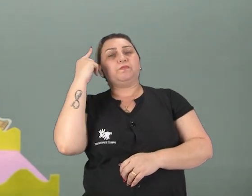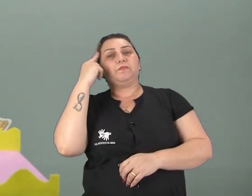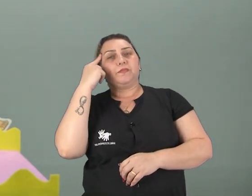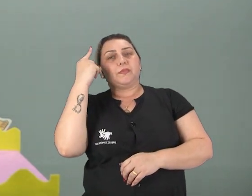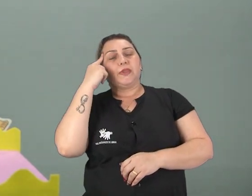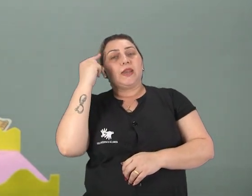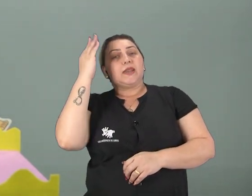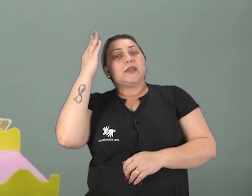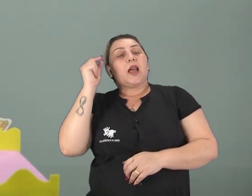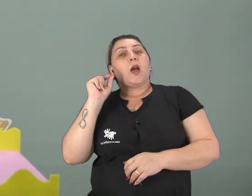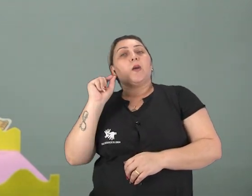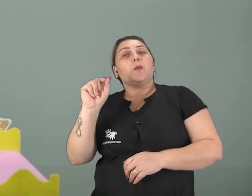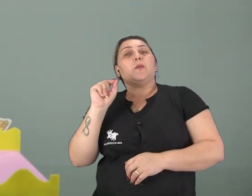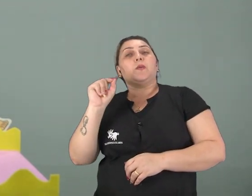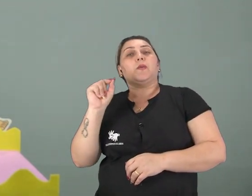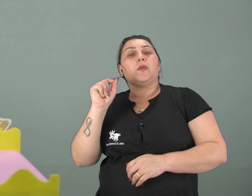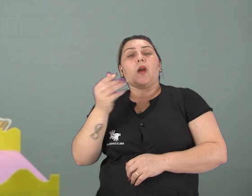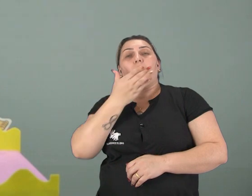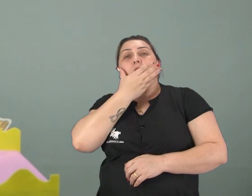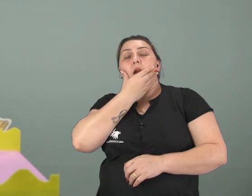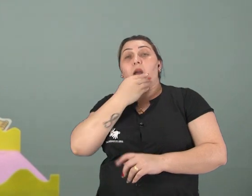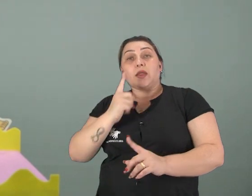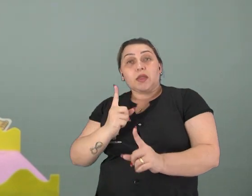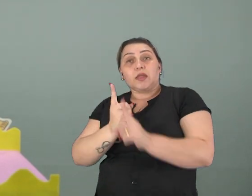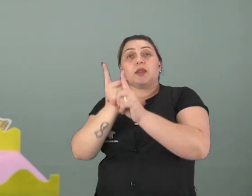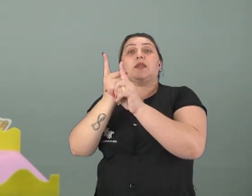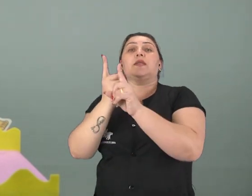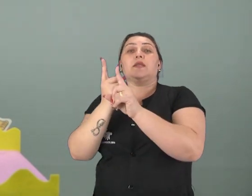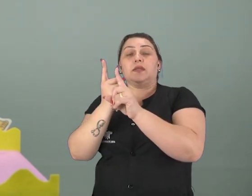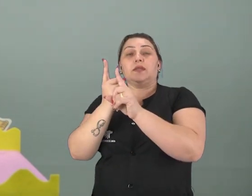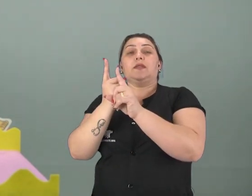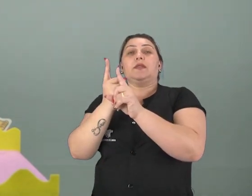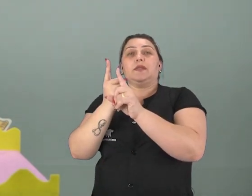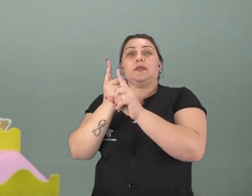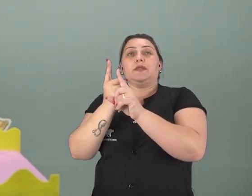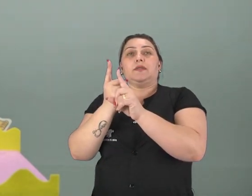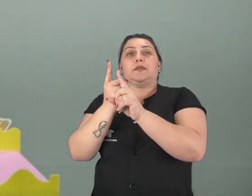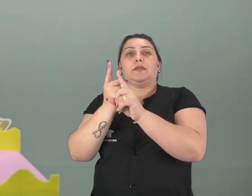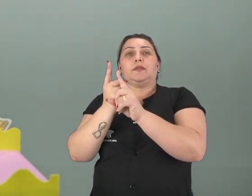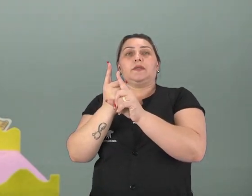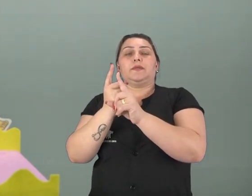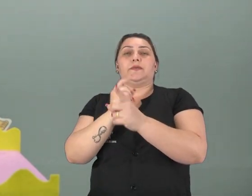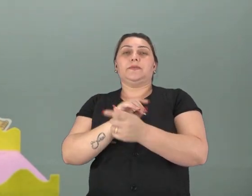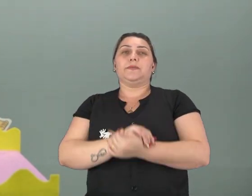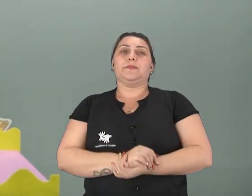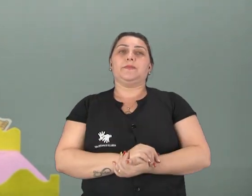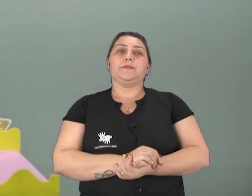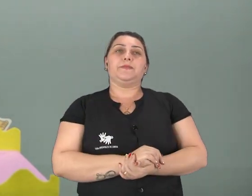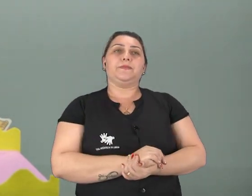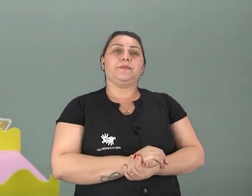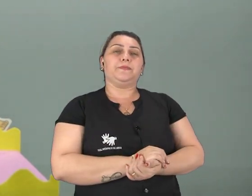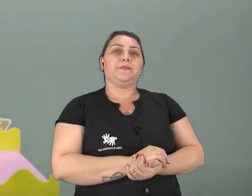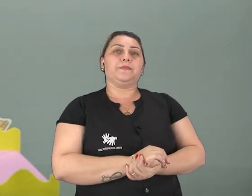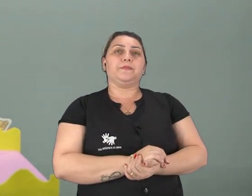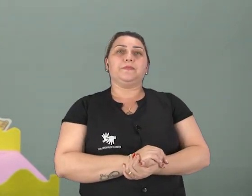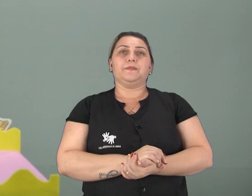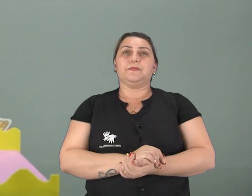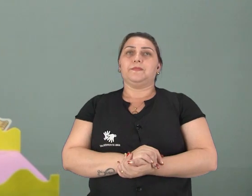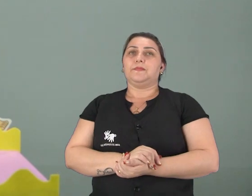e sabe o que foi que o carpinteiro descobriu? O carpinteiro descobriu